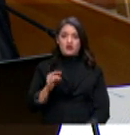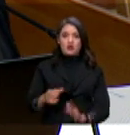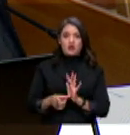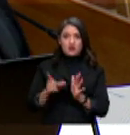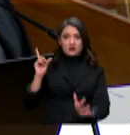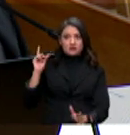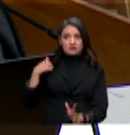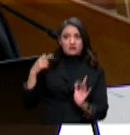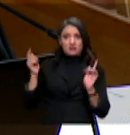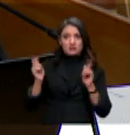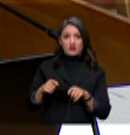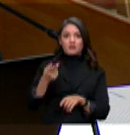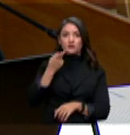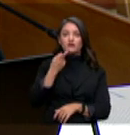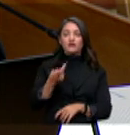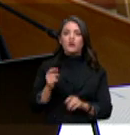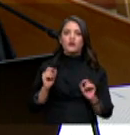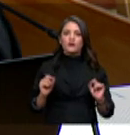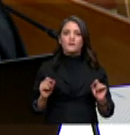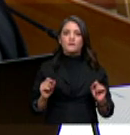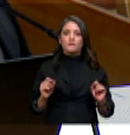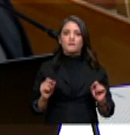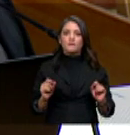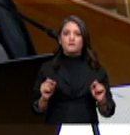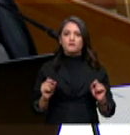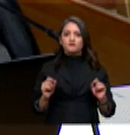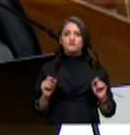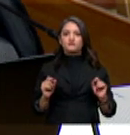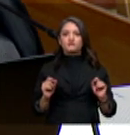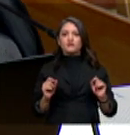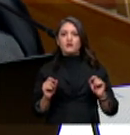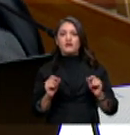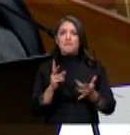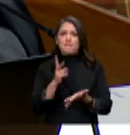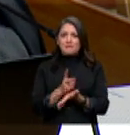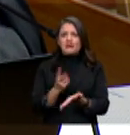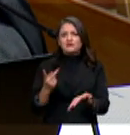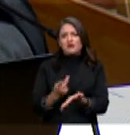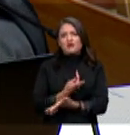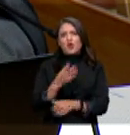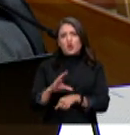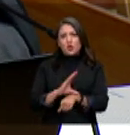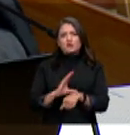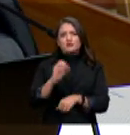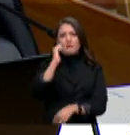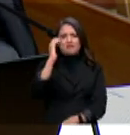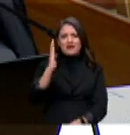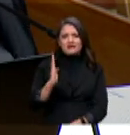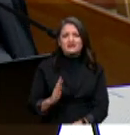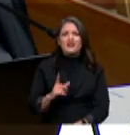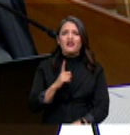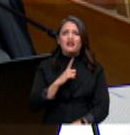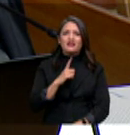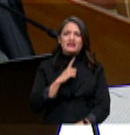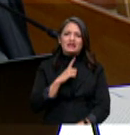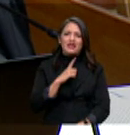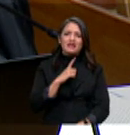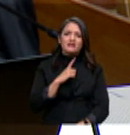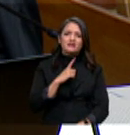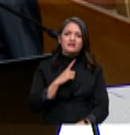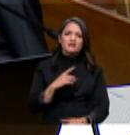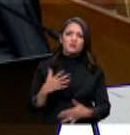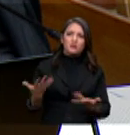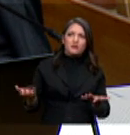de salientar que apesar da Constituição brasileira ter dado uma nova, vamos